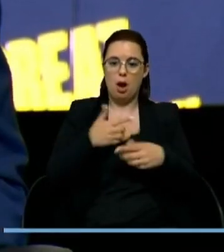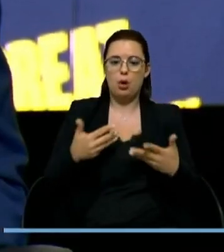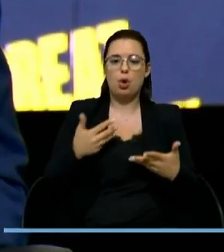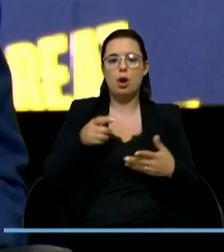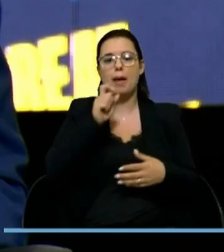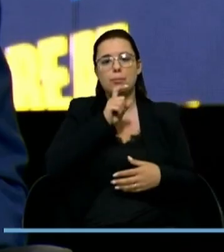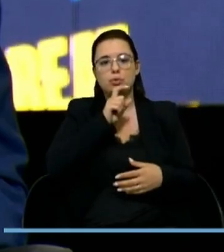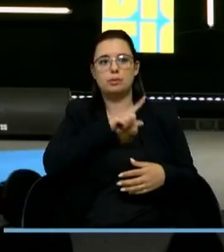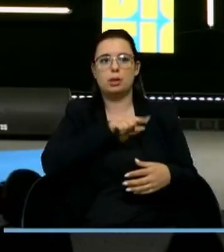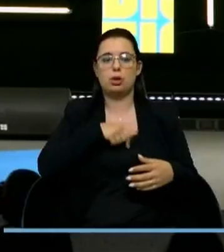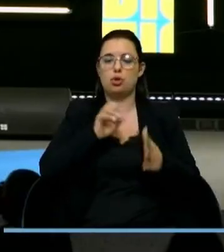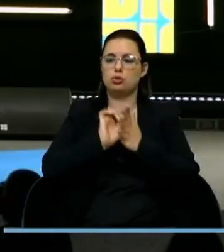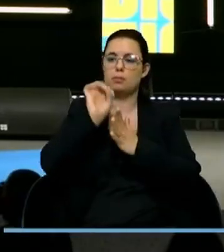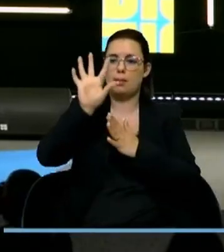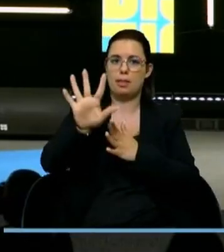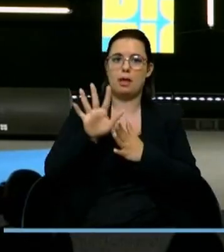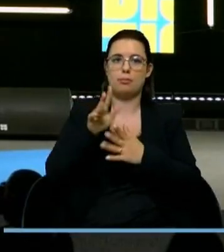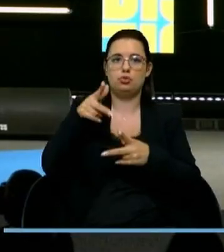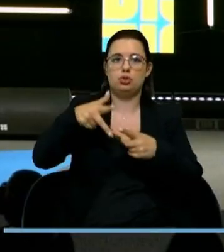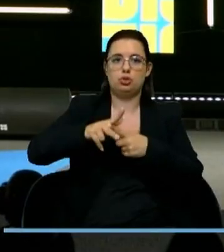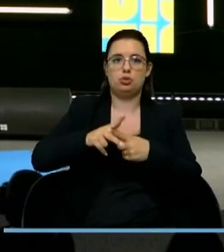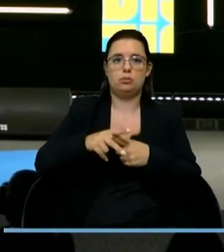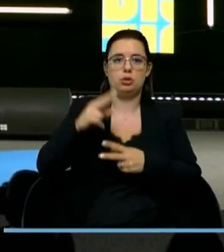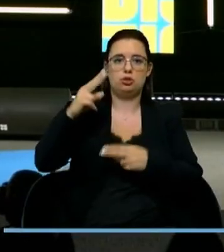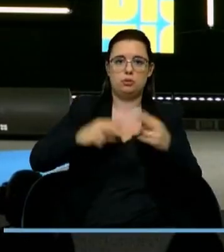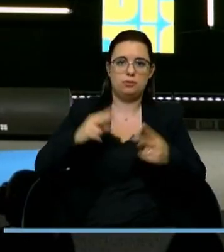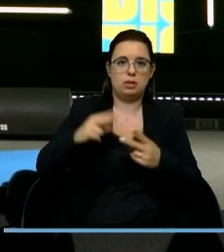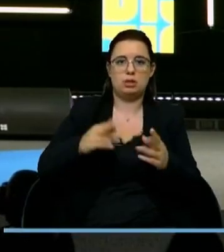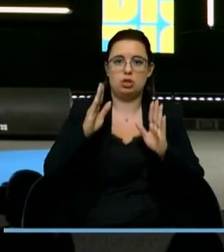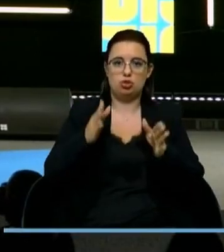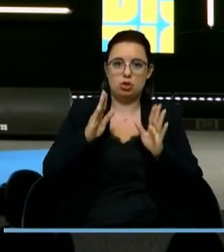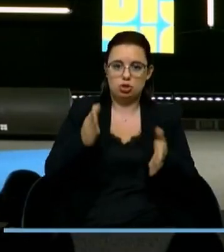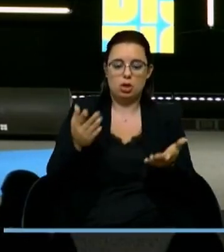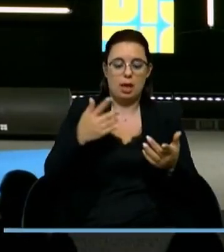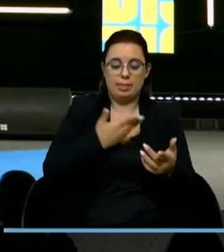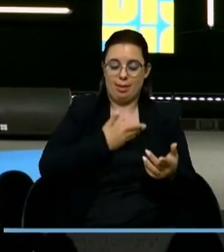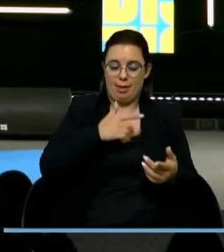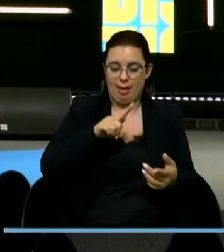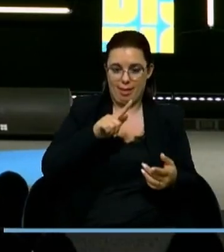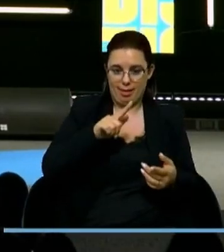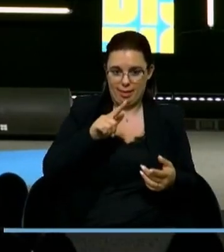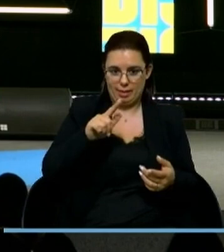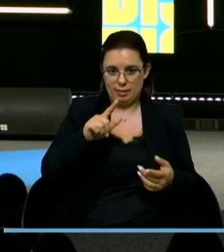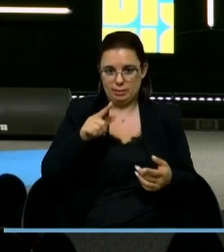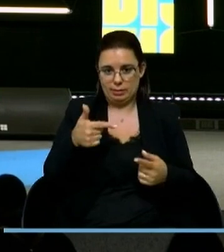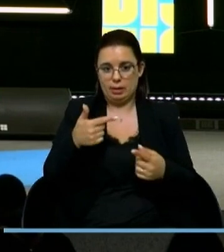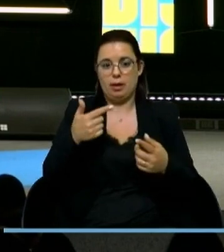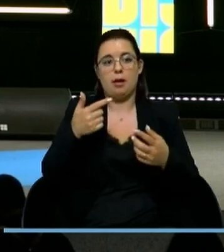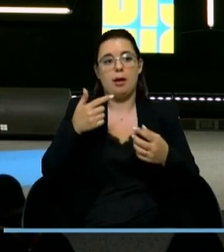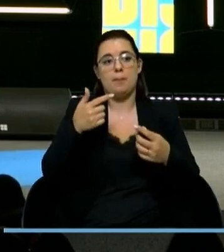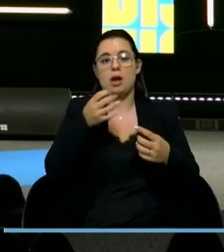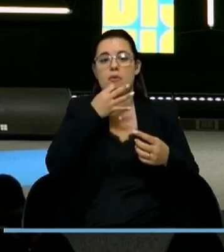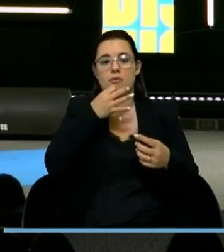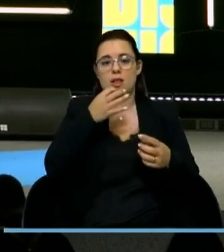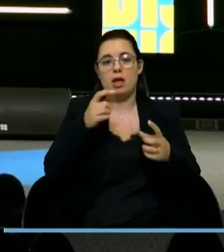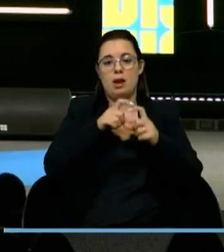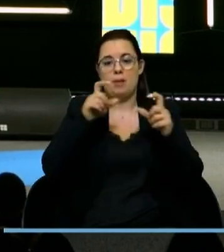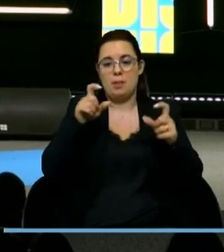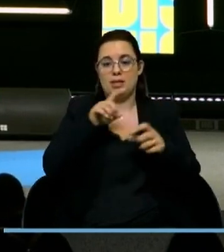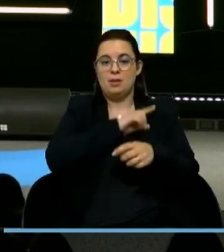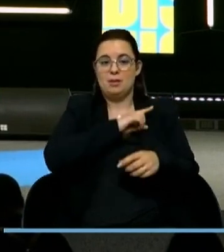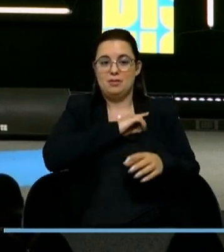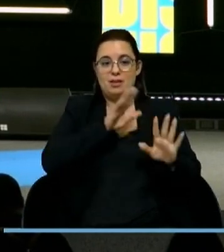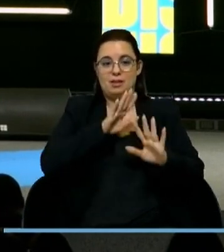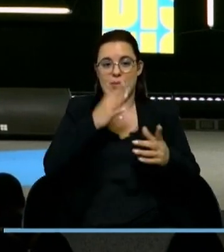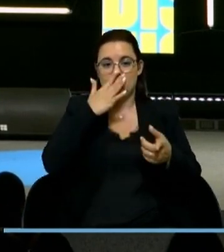já é possível emitir estes instrumentos financeiros DLT, aliás, já há emissões DLT, para não falar aqui de nenhuma empresa do setor privado,